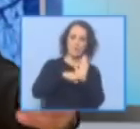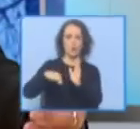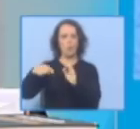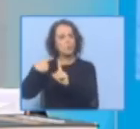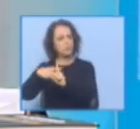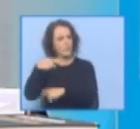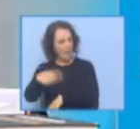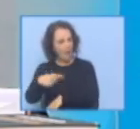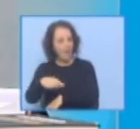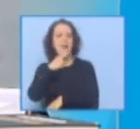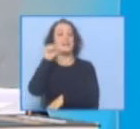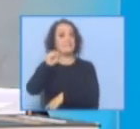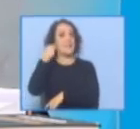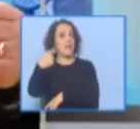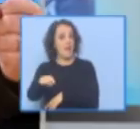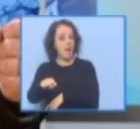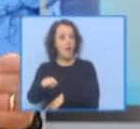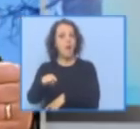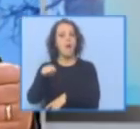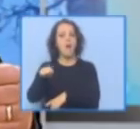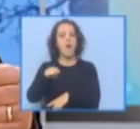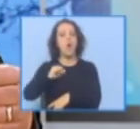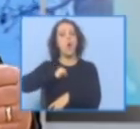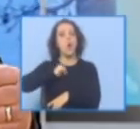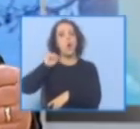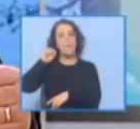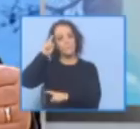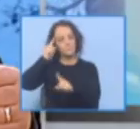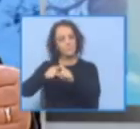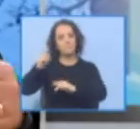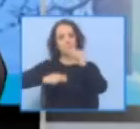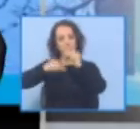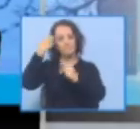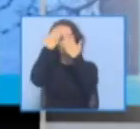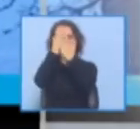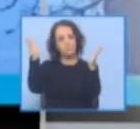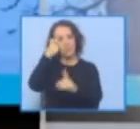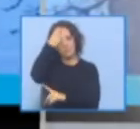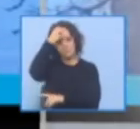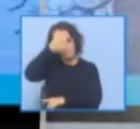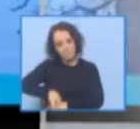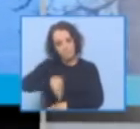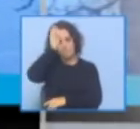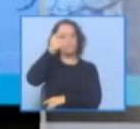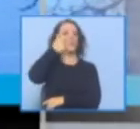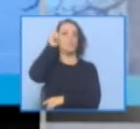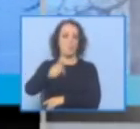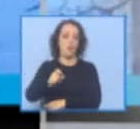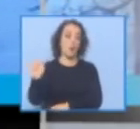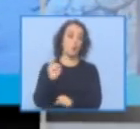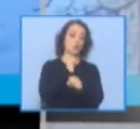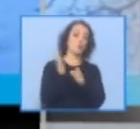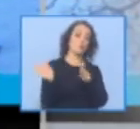positivos. Exatamente. Porque há antis construtores da democracia e da dignidade humana e há antis